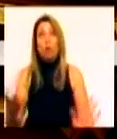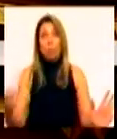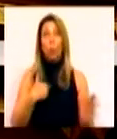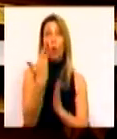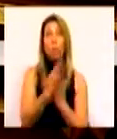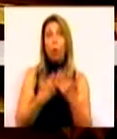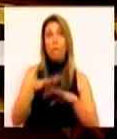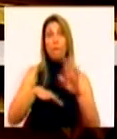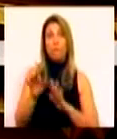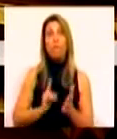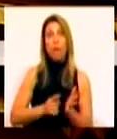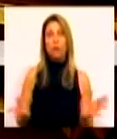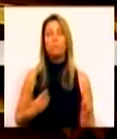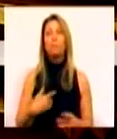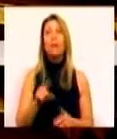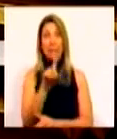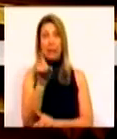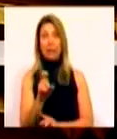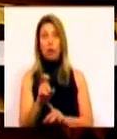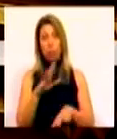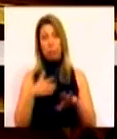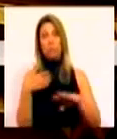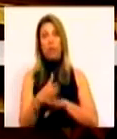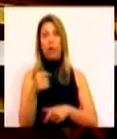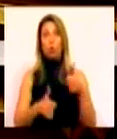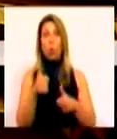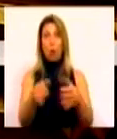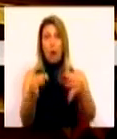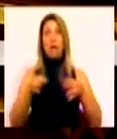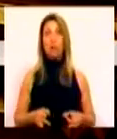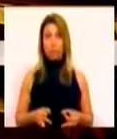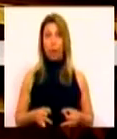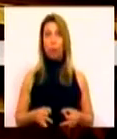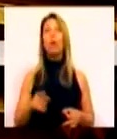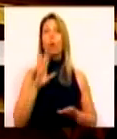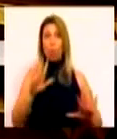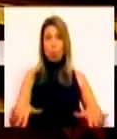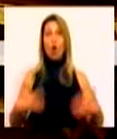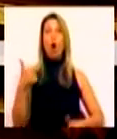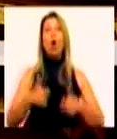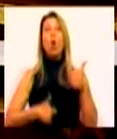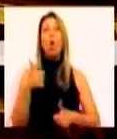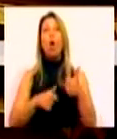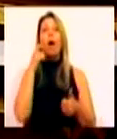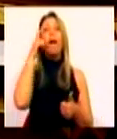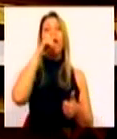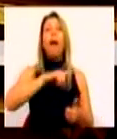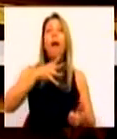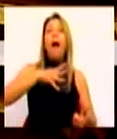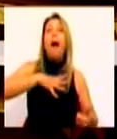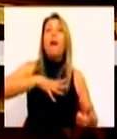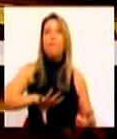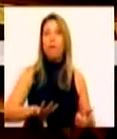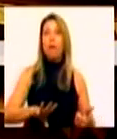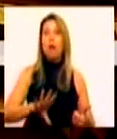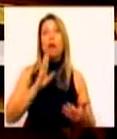Essa questão com um concurso antecipado ao qual pudessem concorrer todos aqueles que o desejassem para